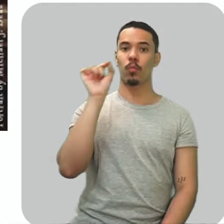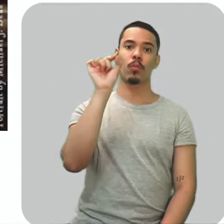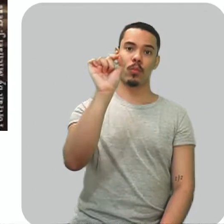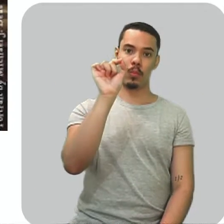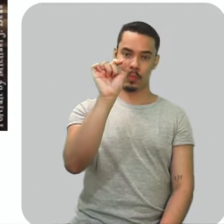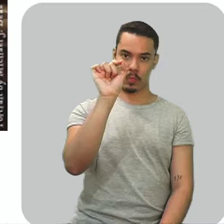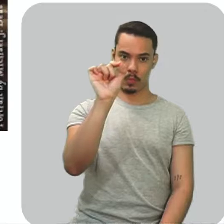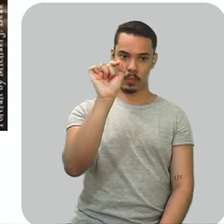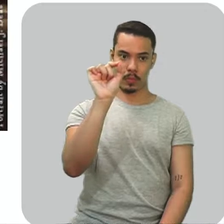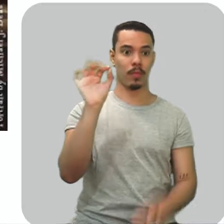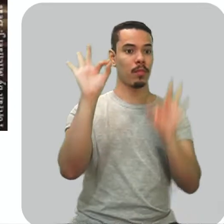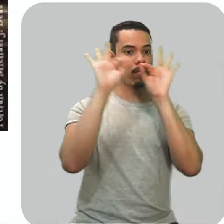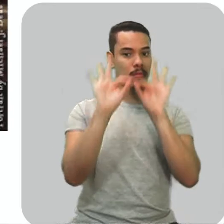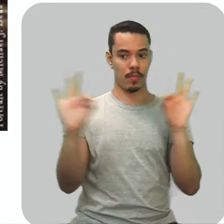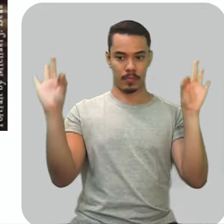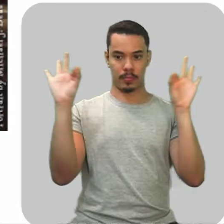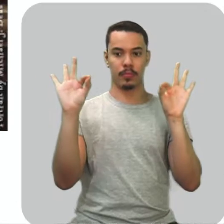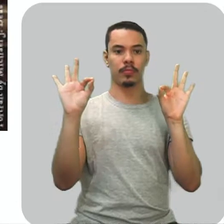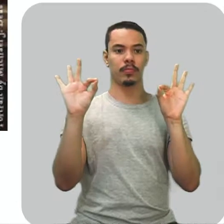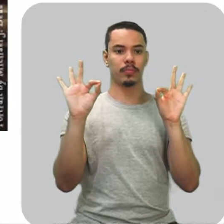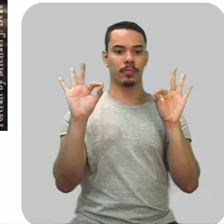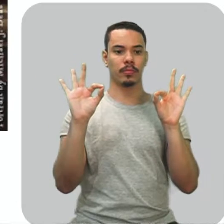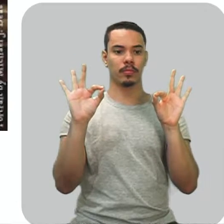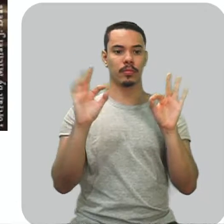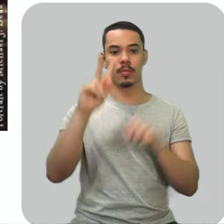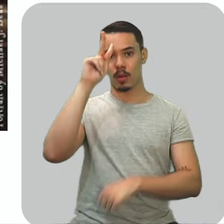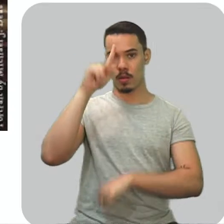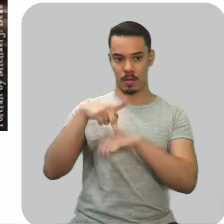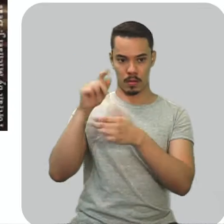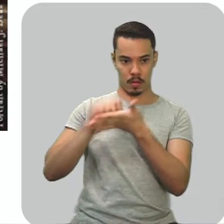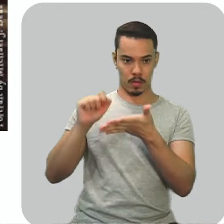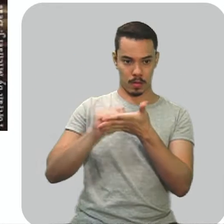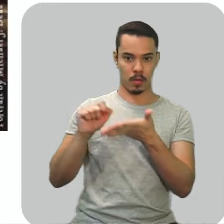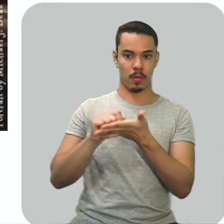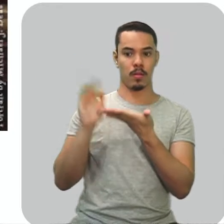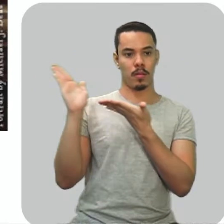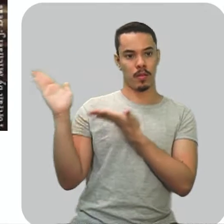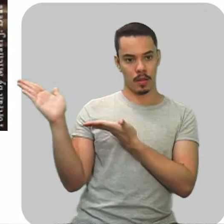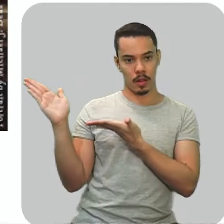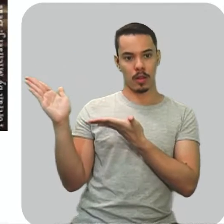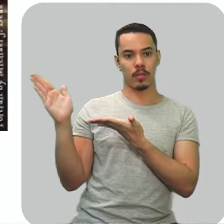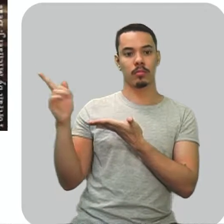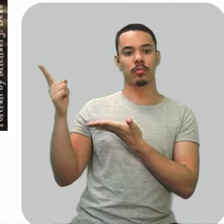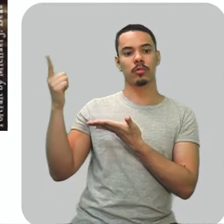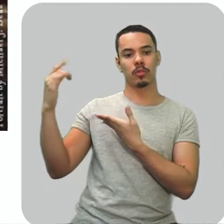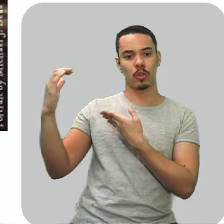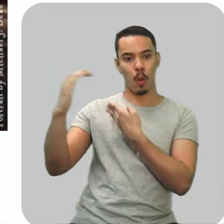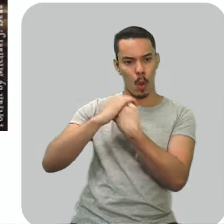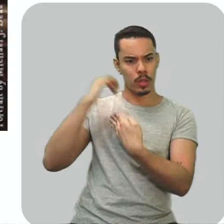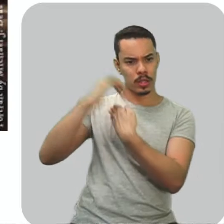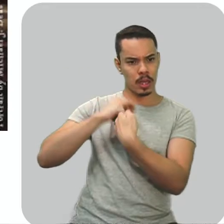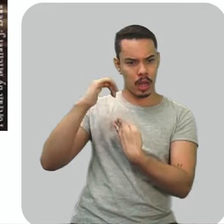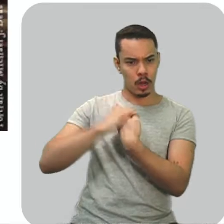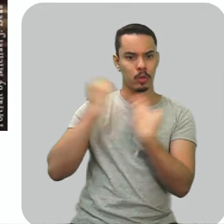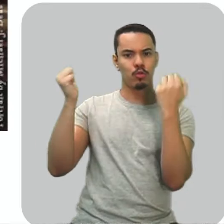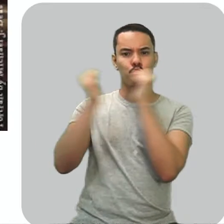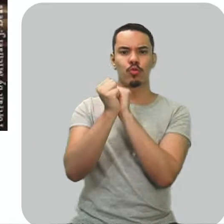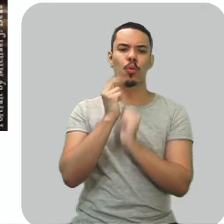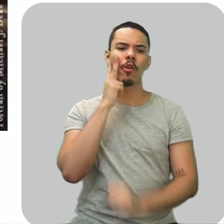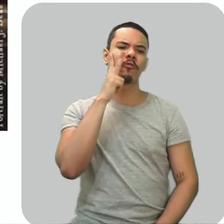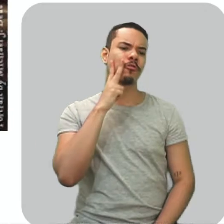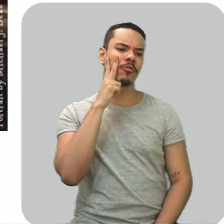esse essa frase né de Benjamim flanklin toma Conselhos com o vinho